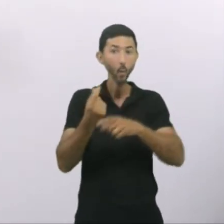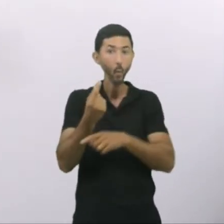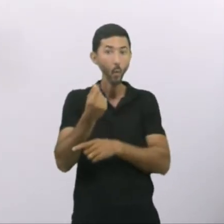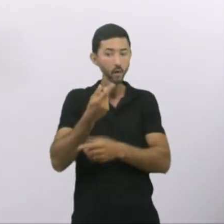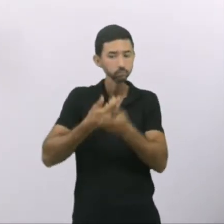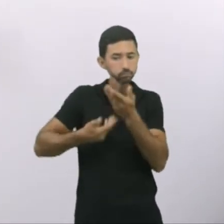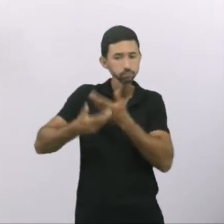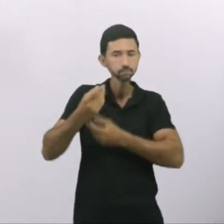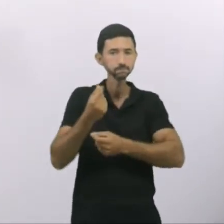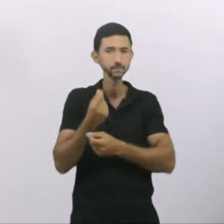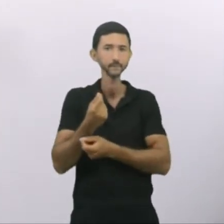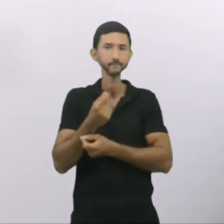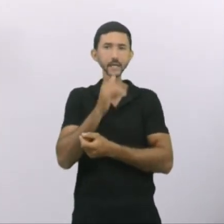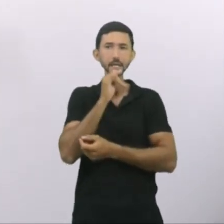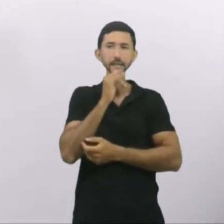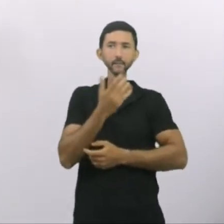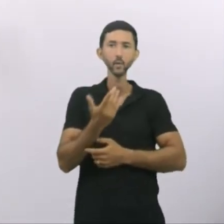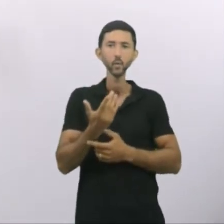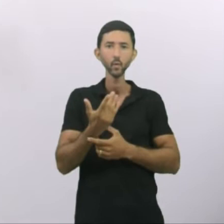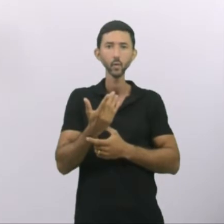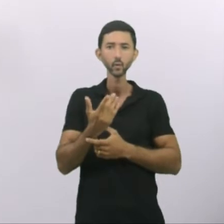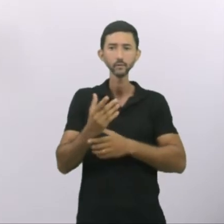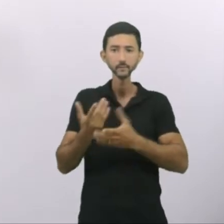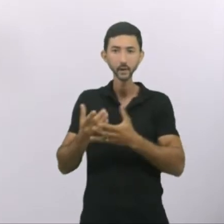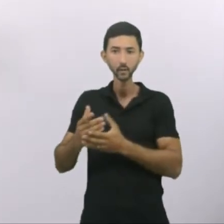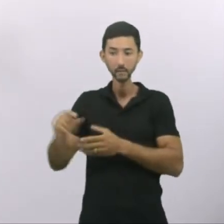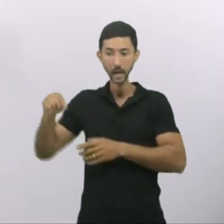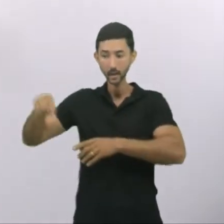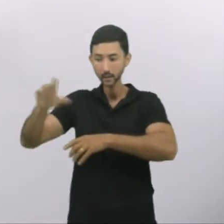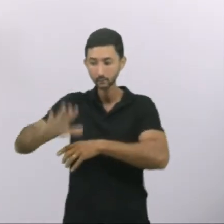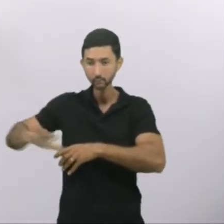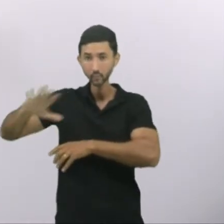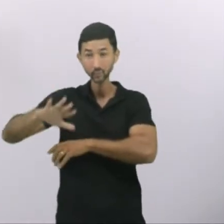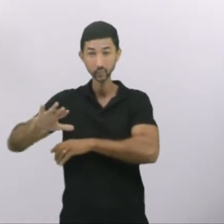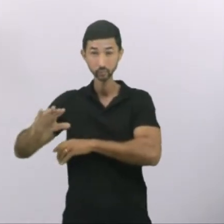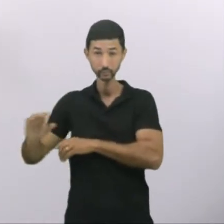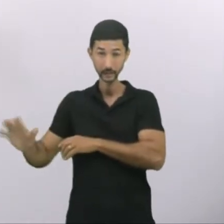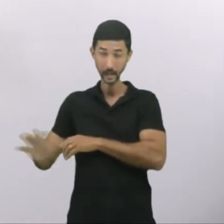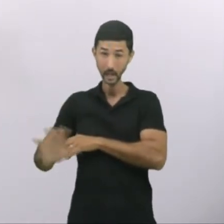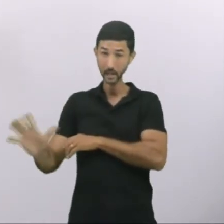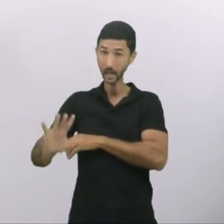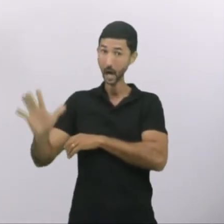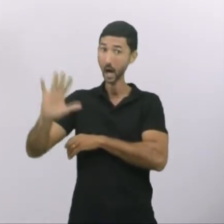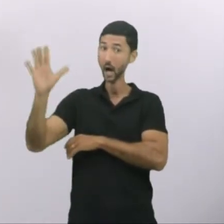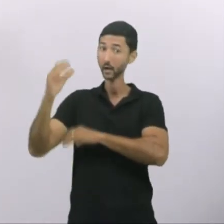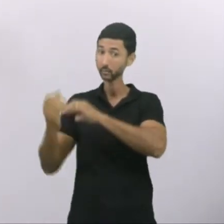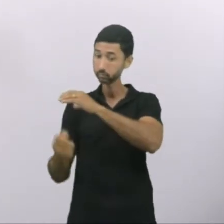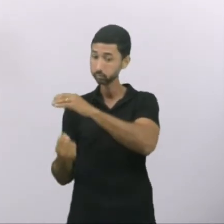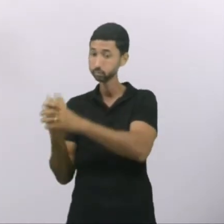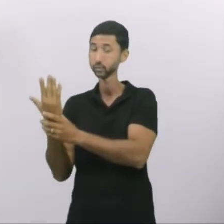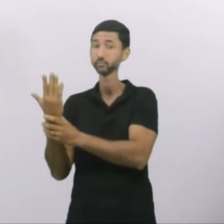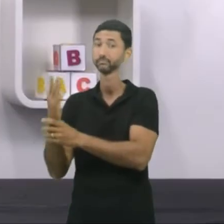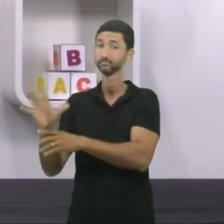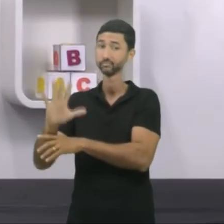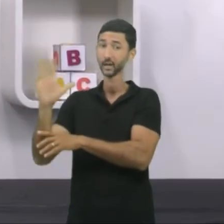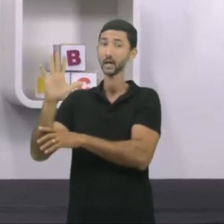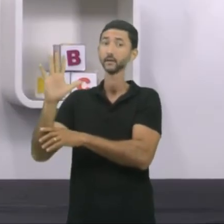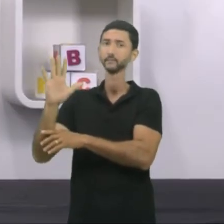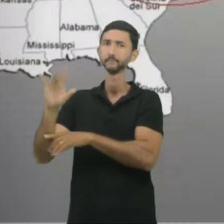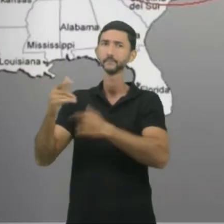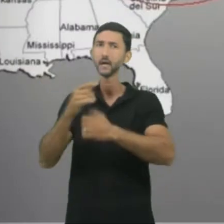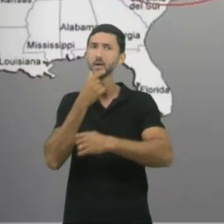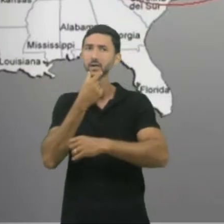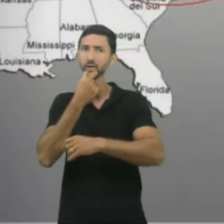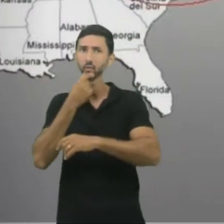custos. Então, começou a encarecer a produção industrial naquela região. Então, os Estados Unidos vai